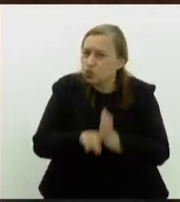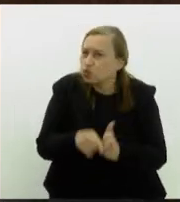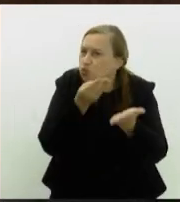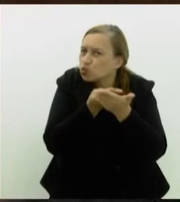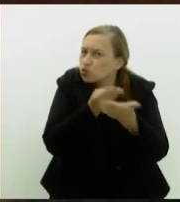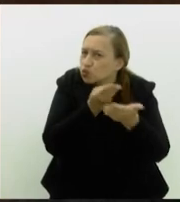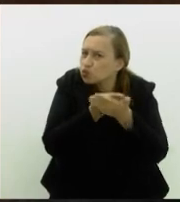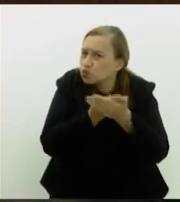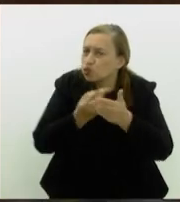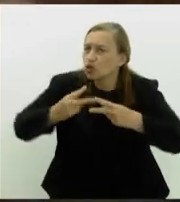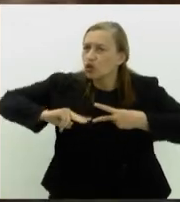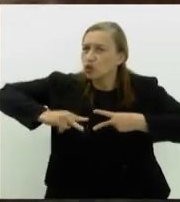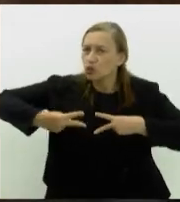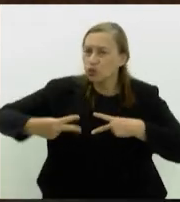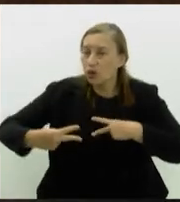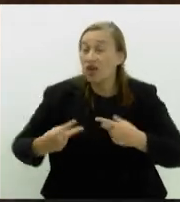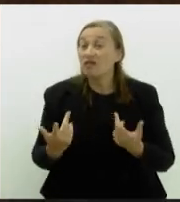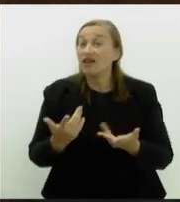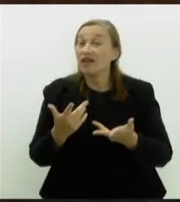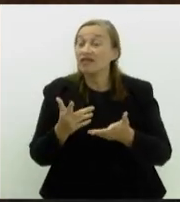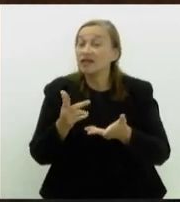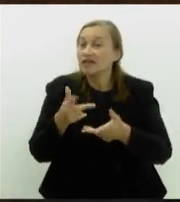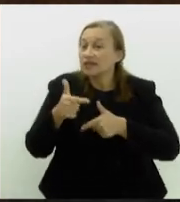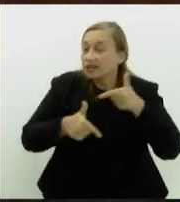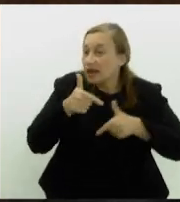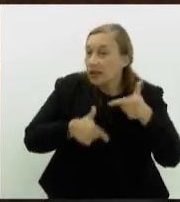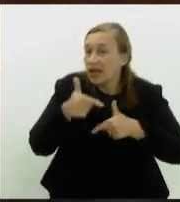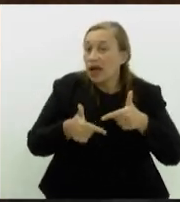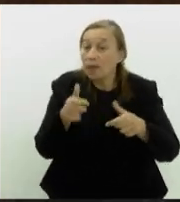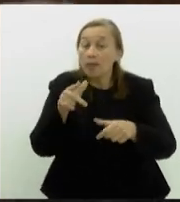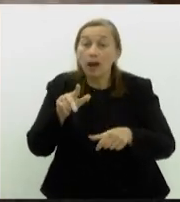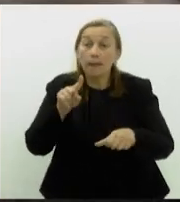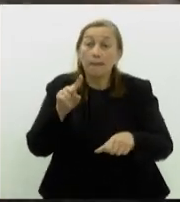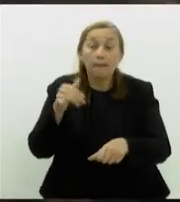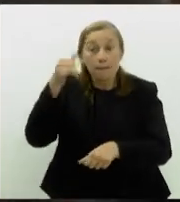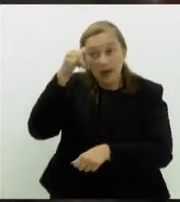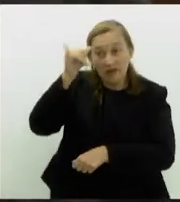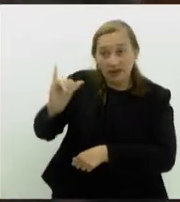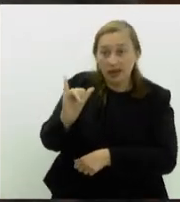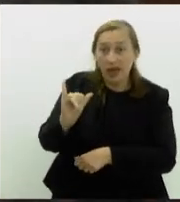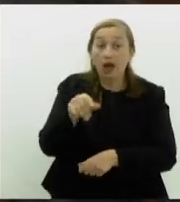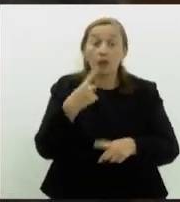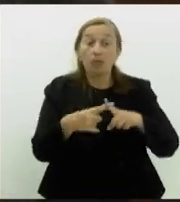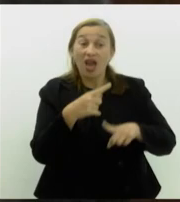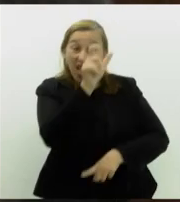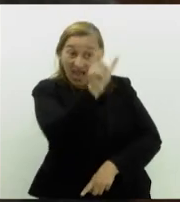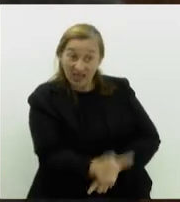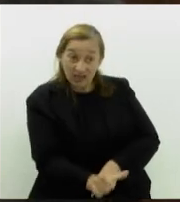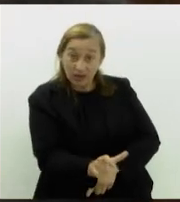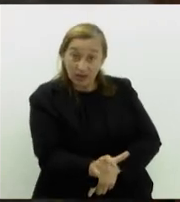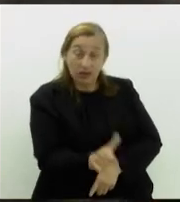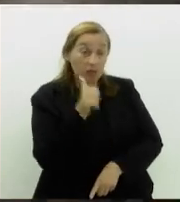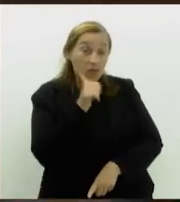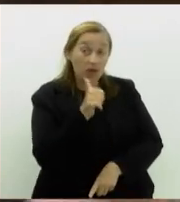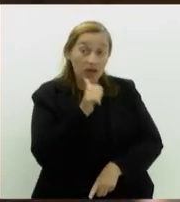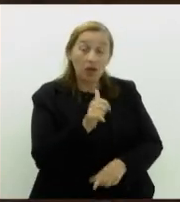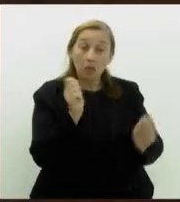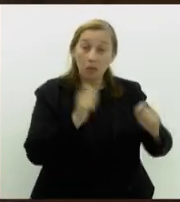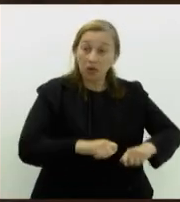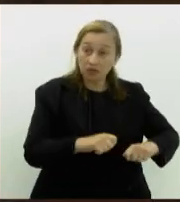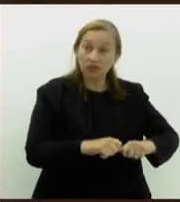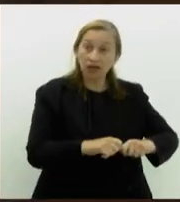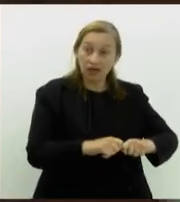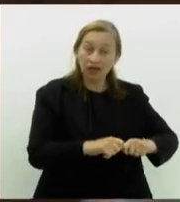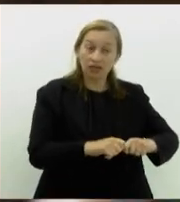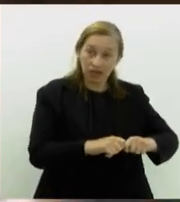vai trabalhar na prevenção para que essa mulher que teria a probabilidade de desenvolver câncer possa se